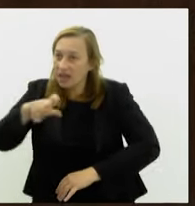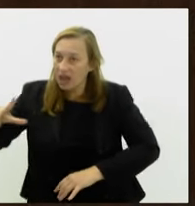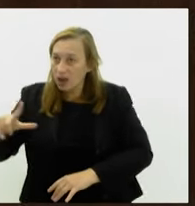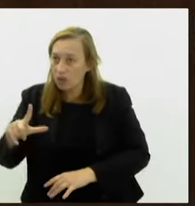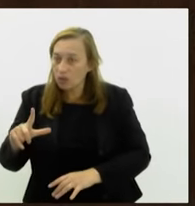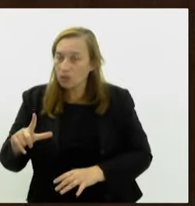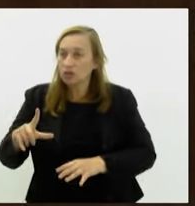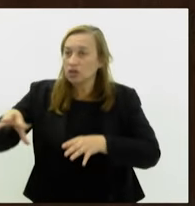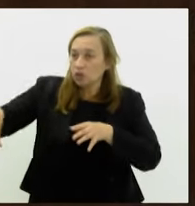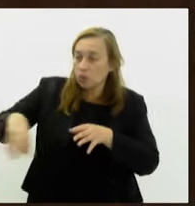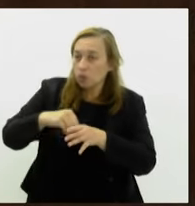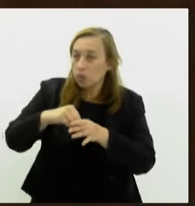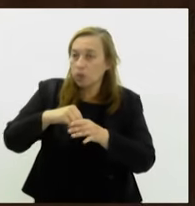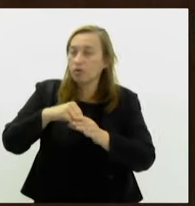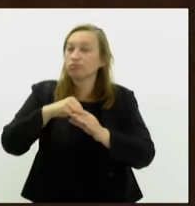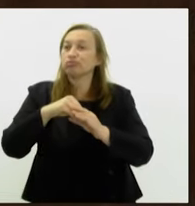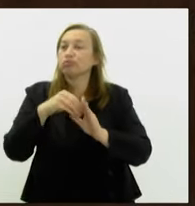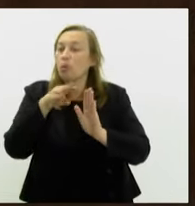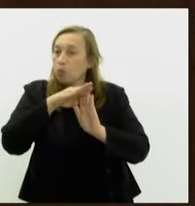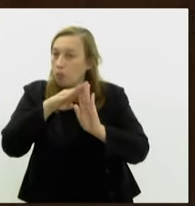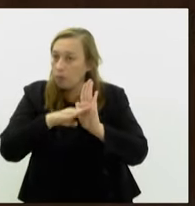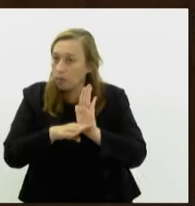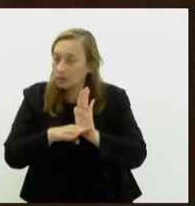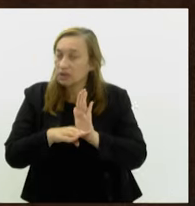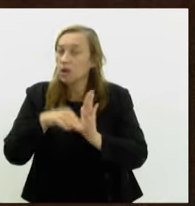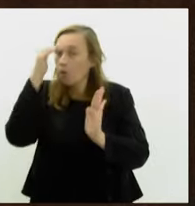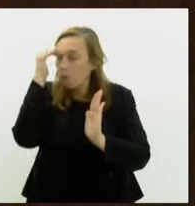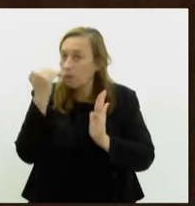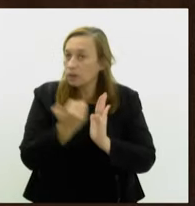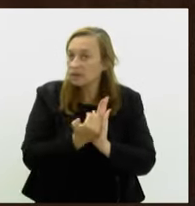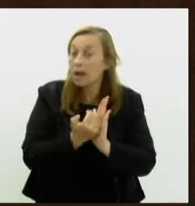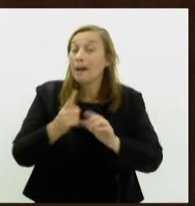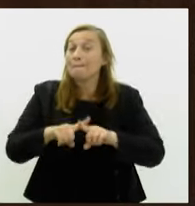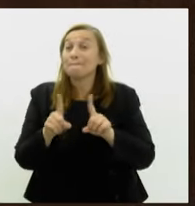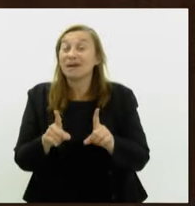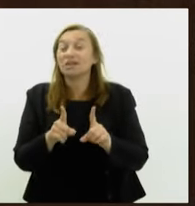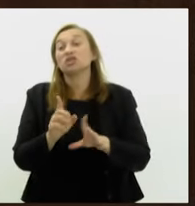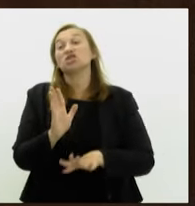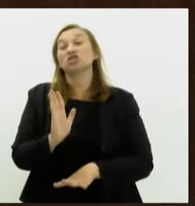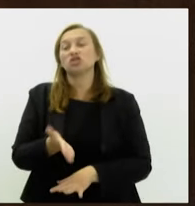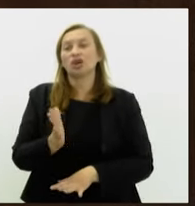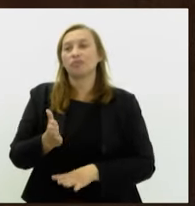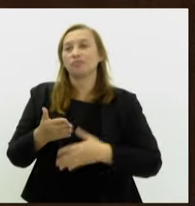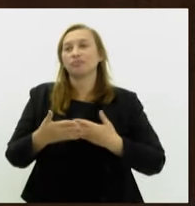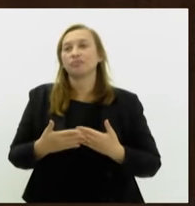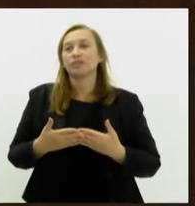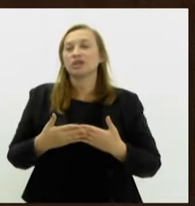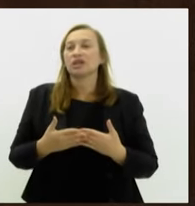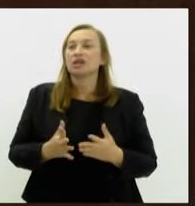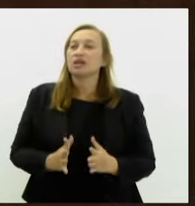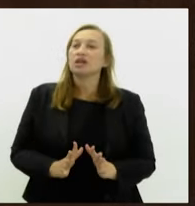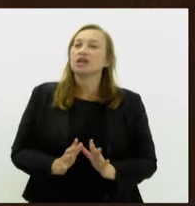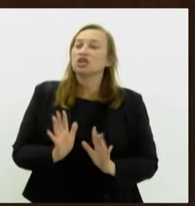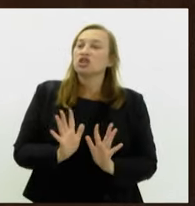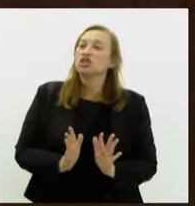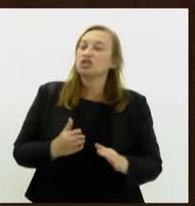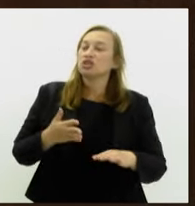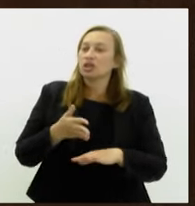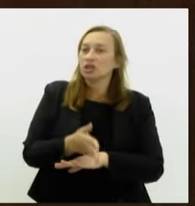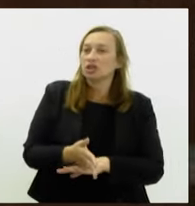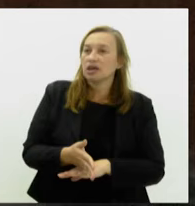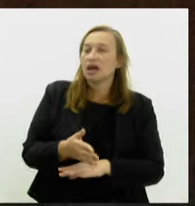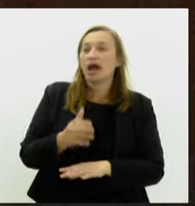estava dentro do prazo e, portanto, seria ele cumprido. Só que nós já estamos caminhando para abril de